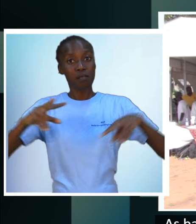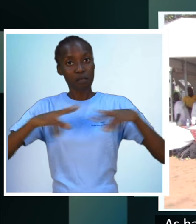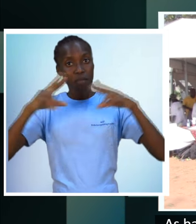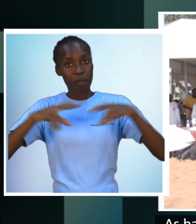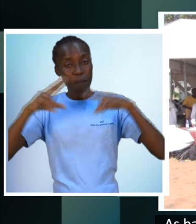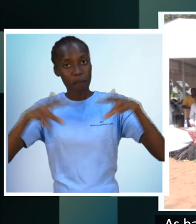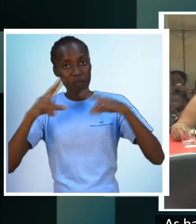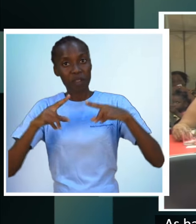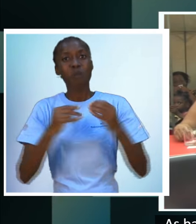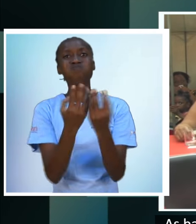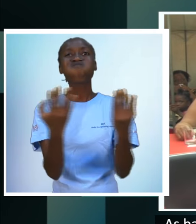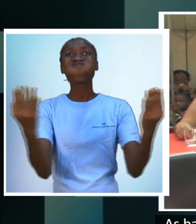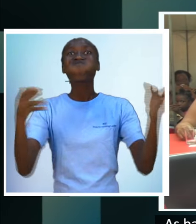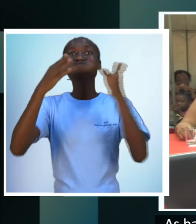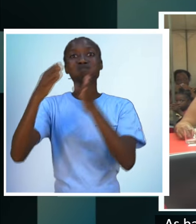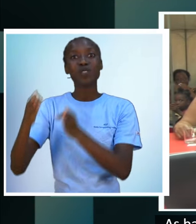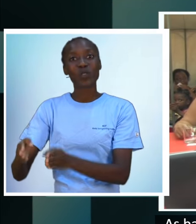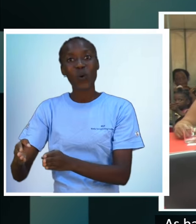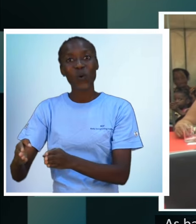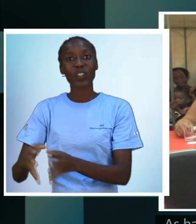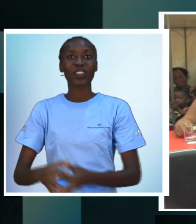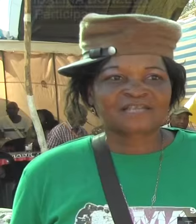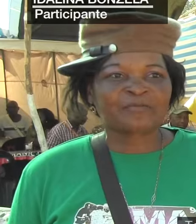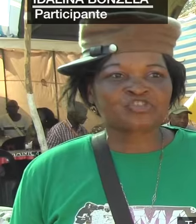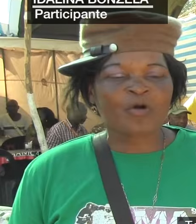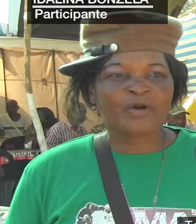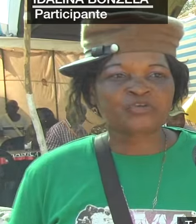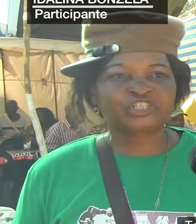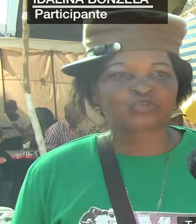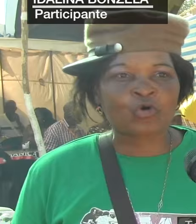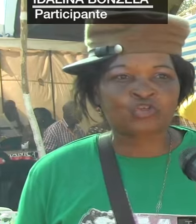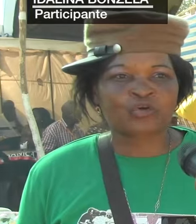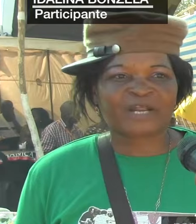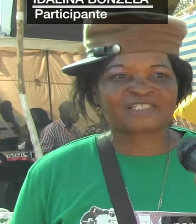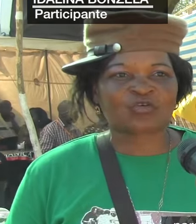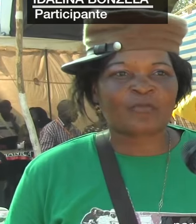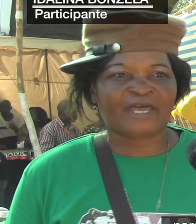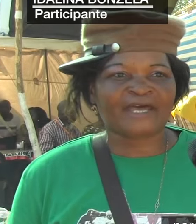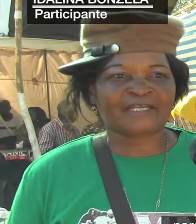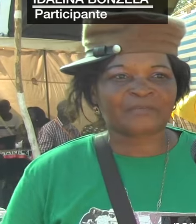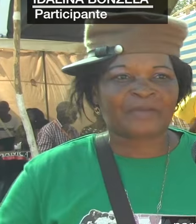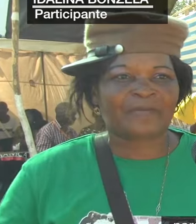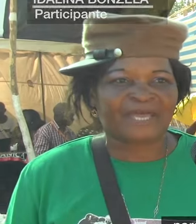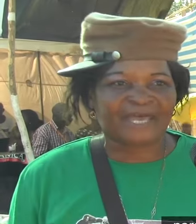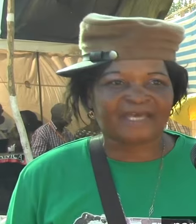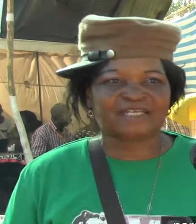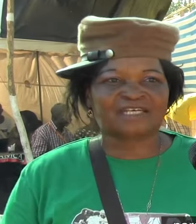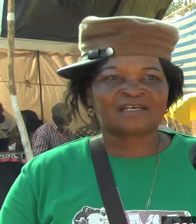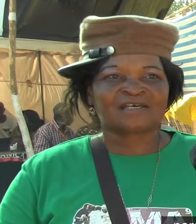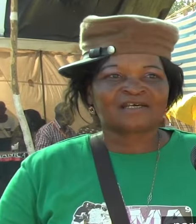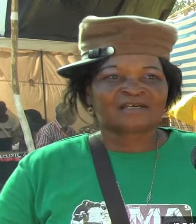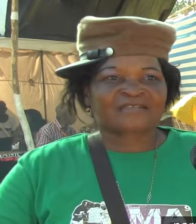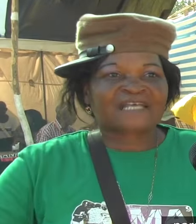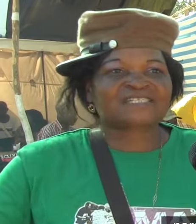de venda de refeições estavam abarotadas de gente. Temos um pouco de tudo para se comer, beber,